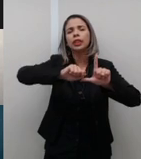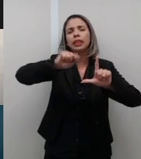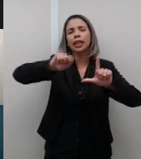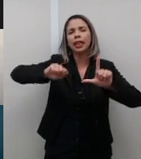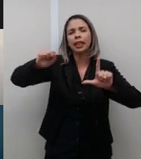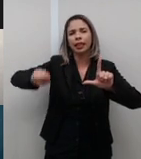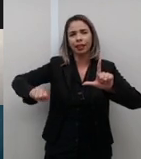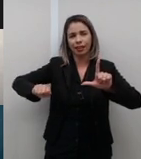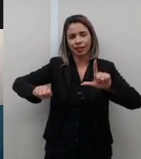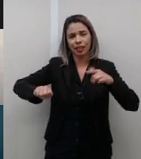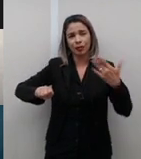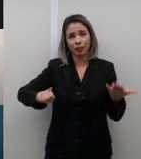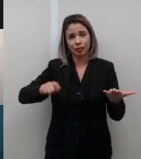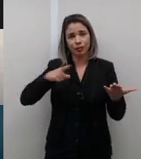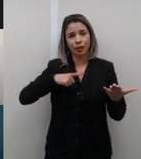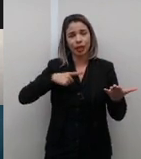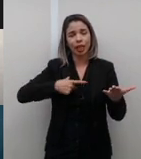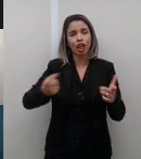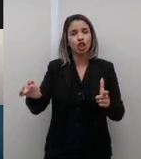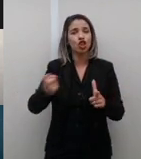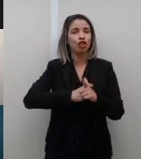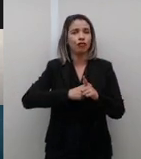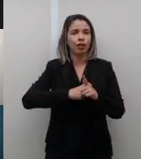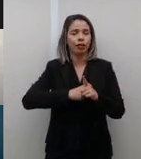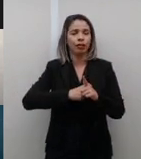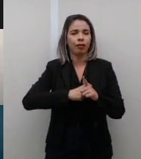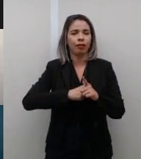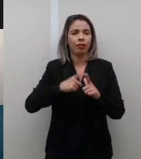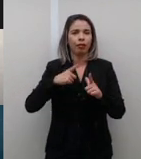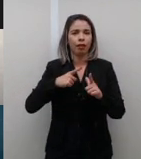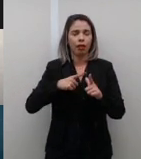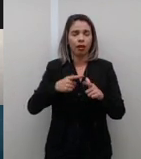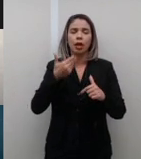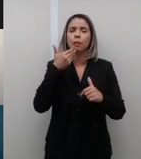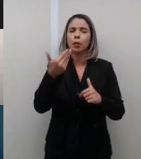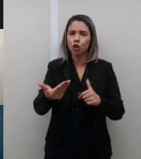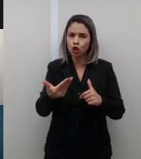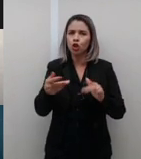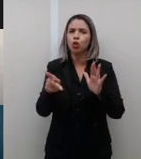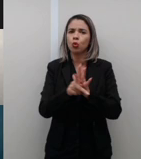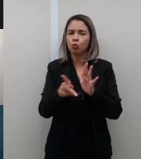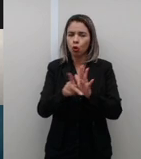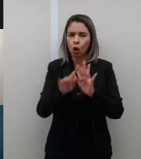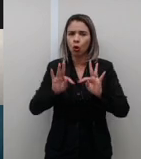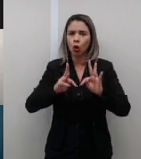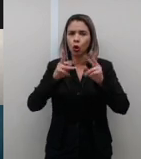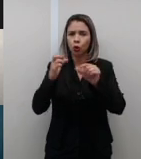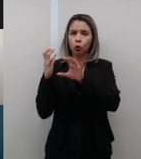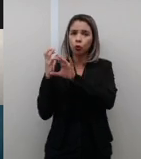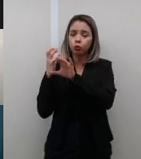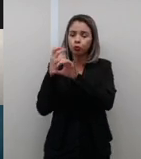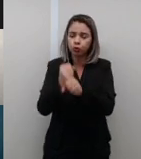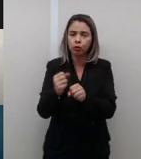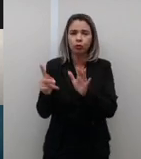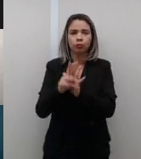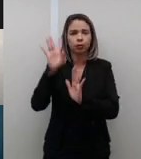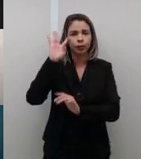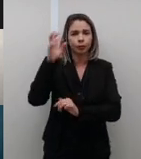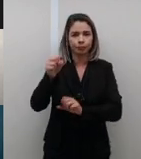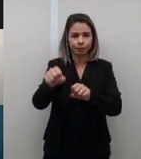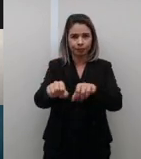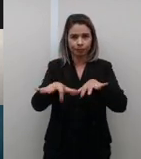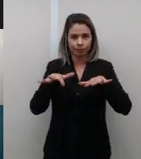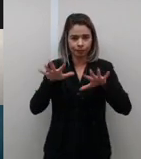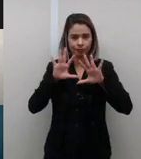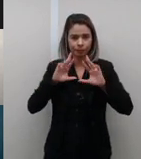indébito tributário. E solicitou até que o feito fosse afetado para o julgamento na sessão. Olhei de novo,